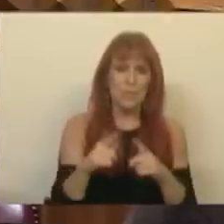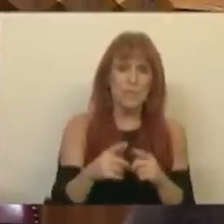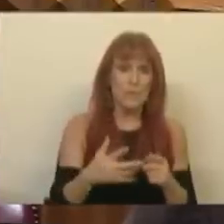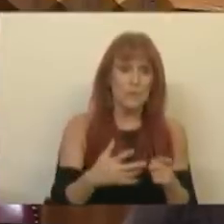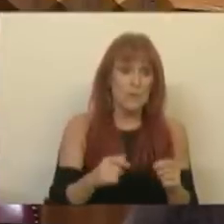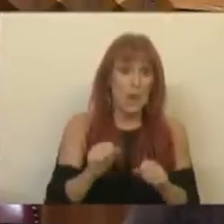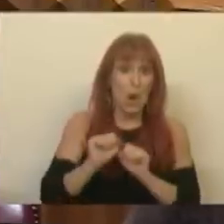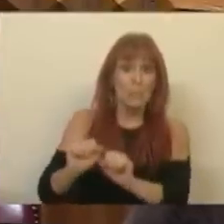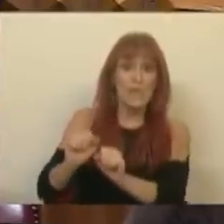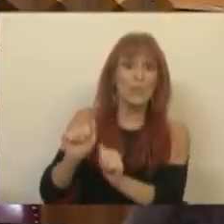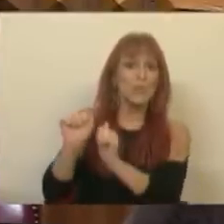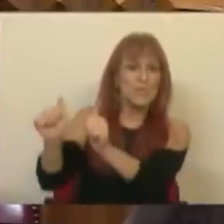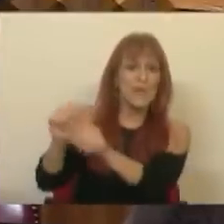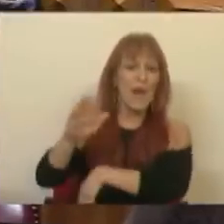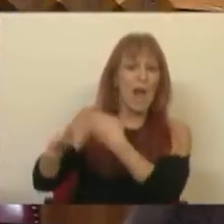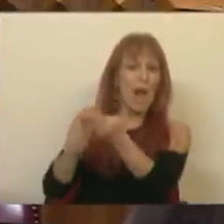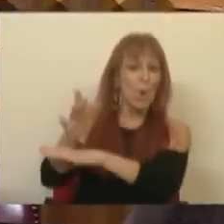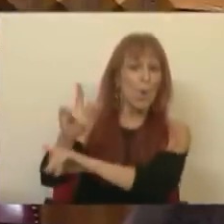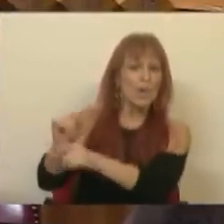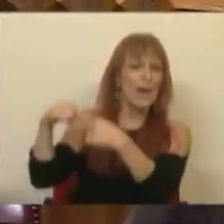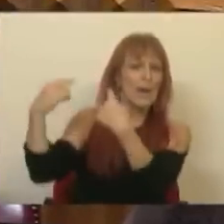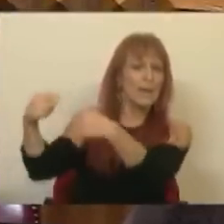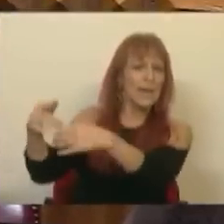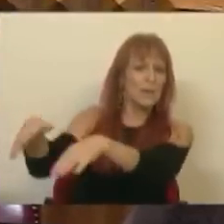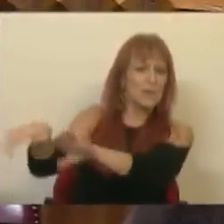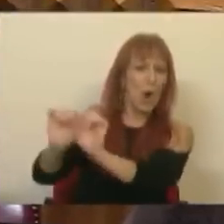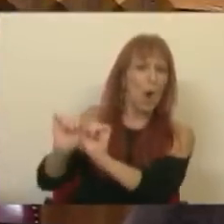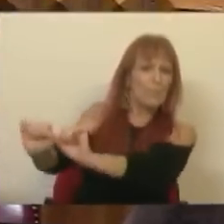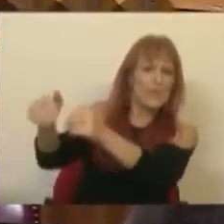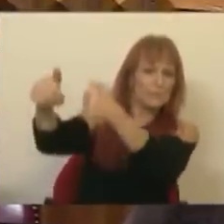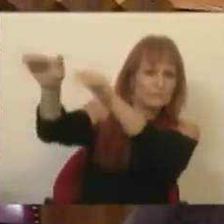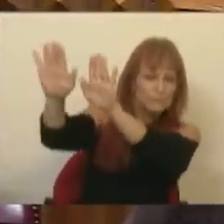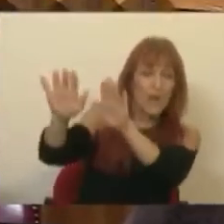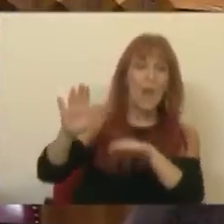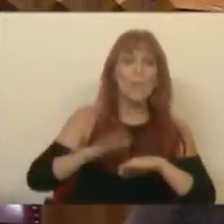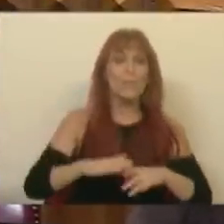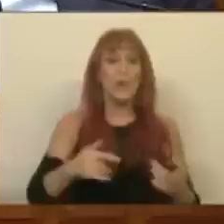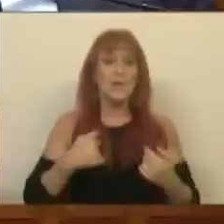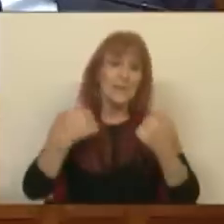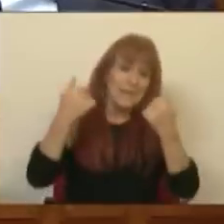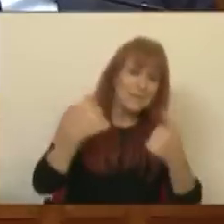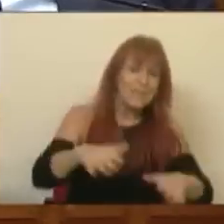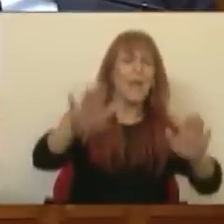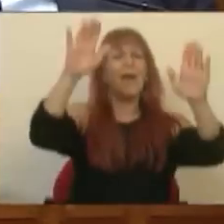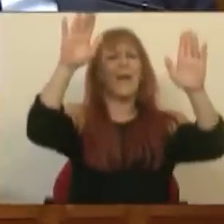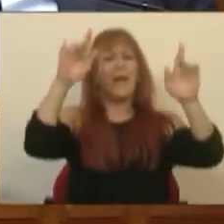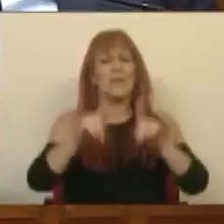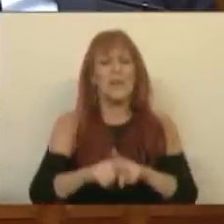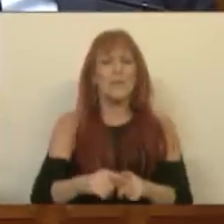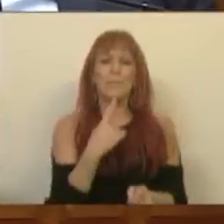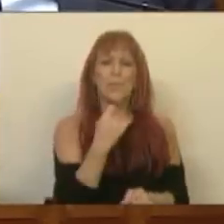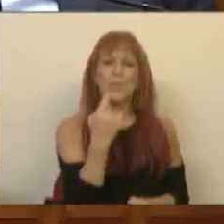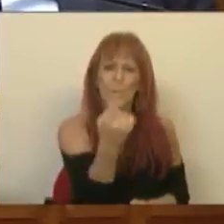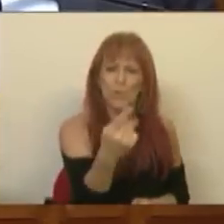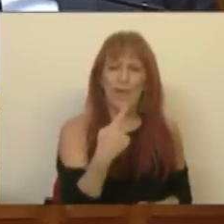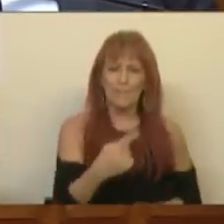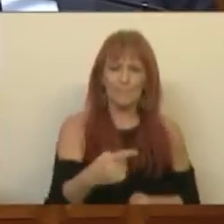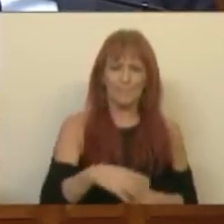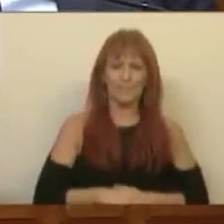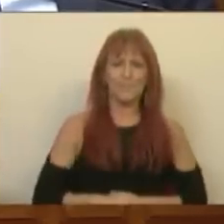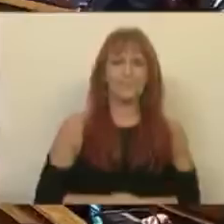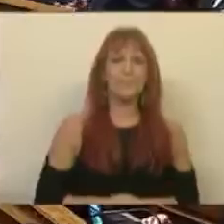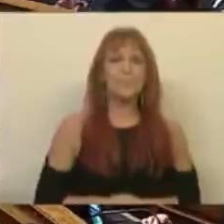oposição no sítio certo a Continuar a ser oposição por isso tem que deixar uma pergunta